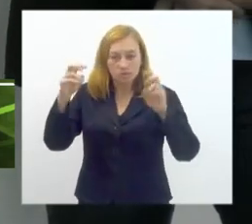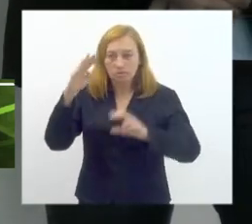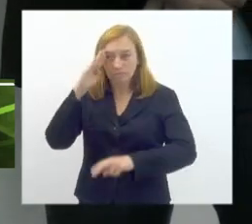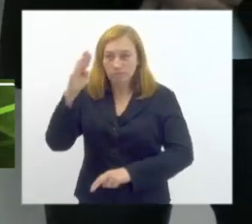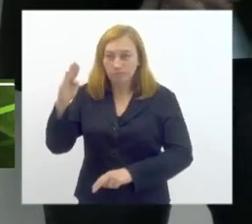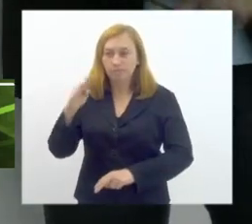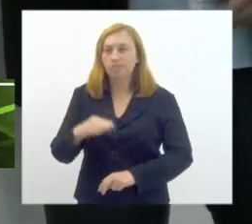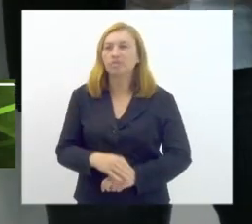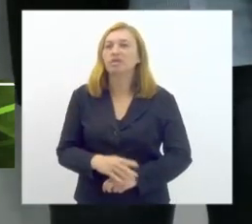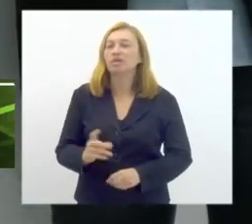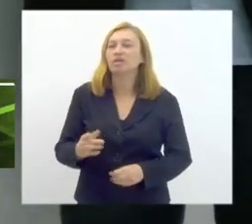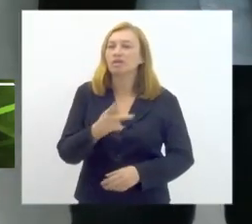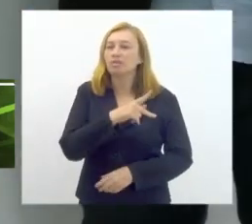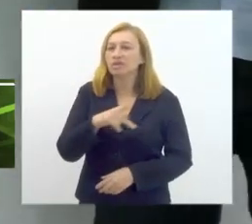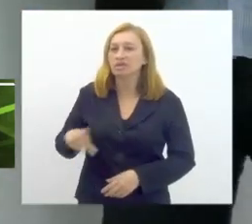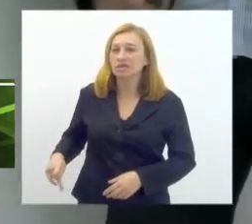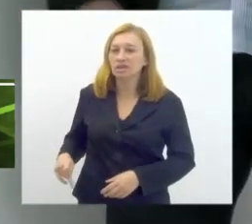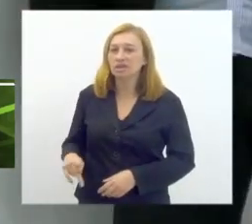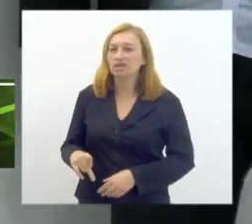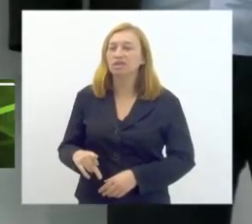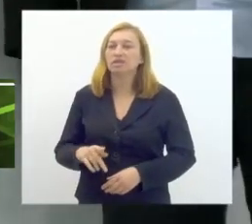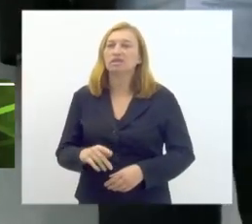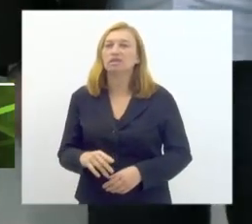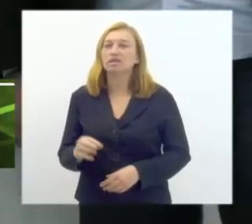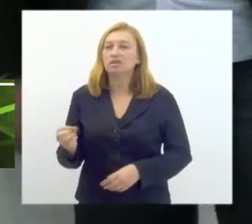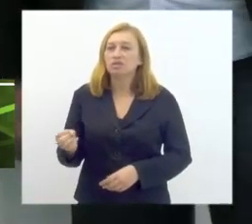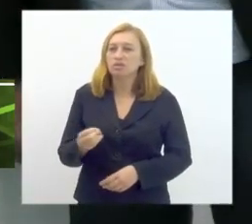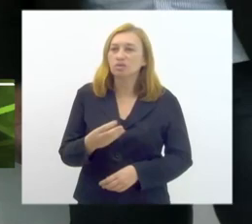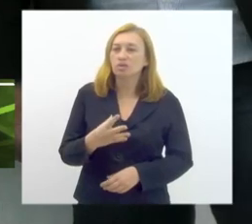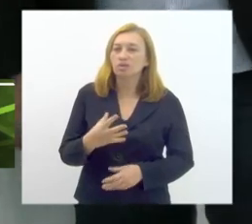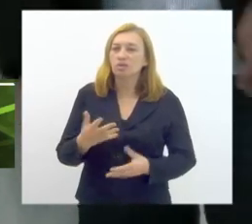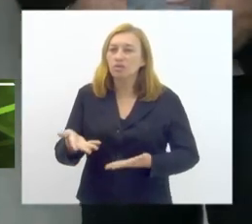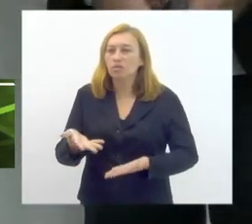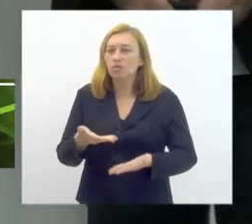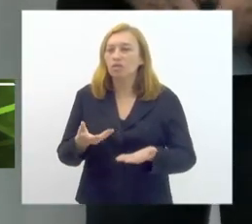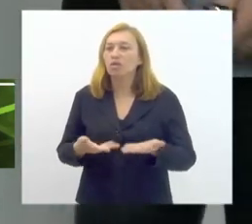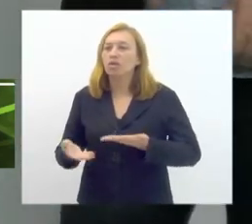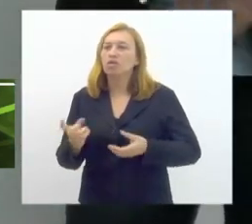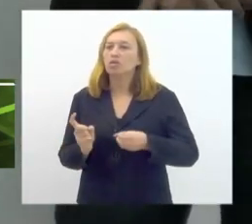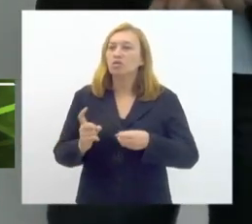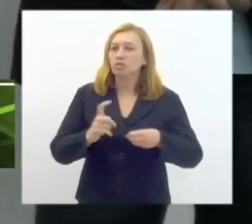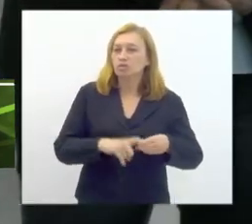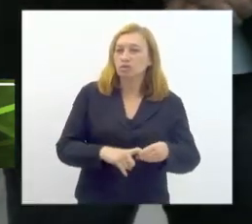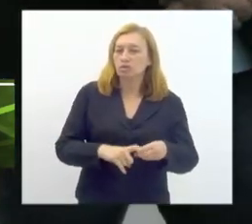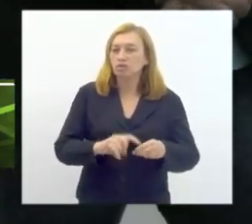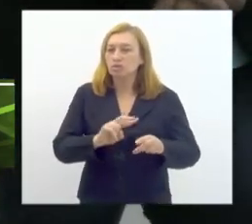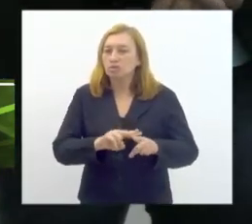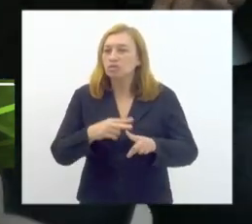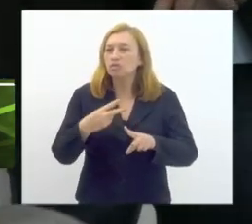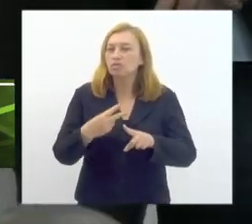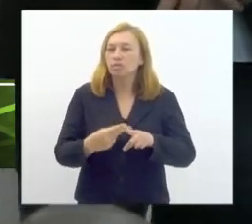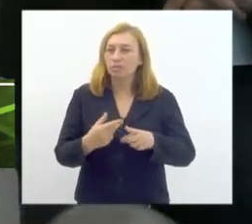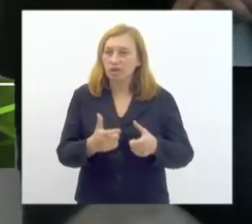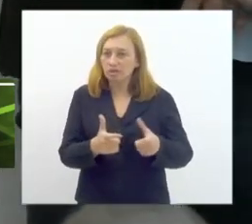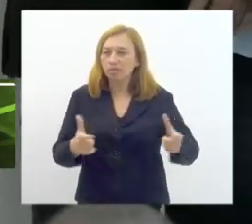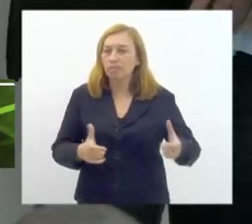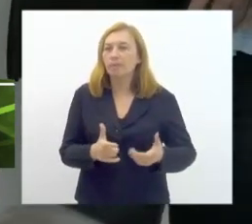Com a presidência do Alfredão, recentemente, nos tornamos um consórcio multifinalitário.